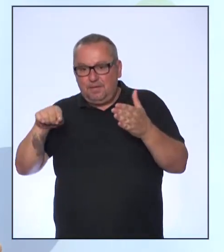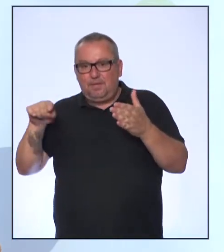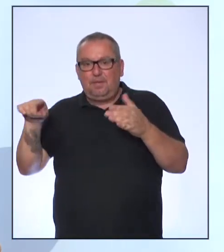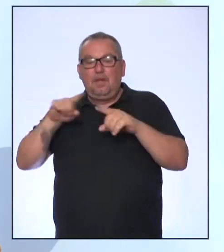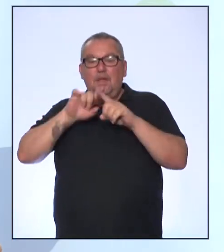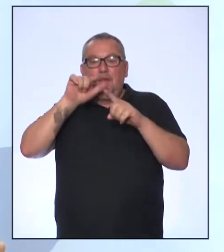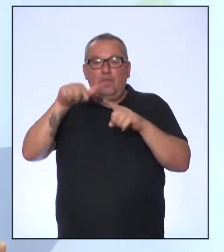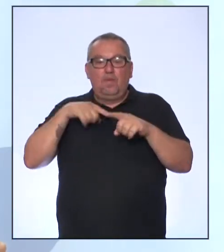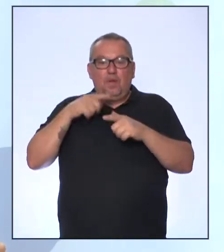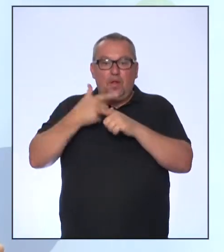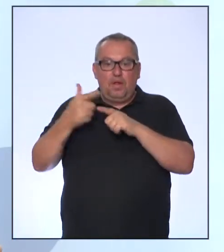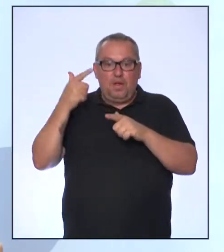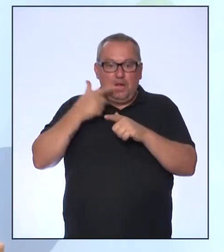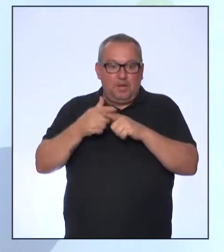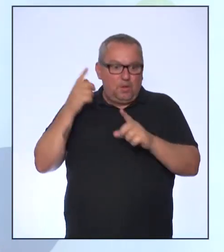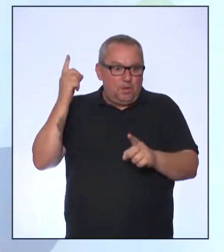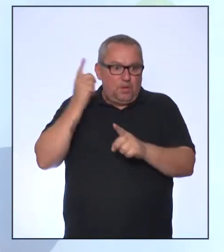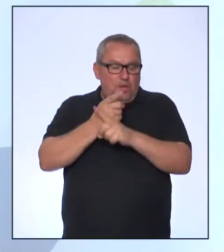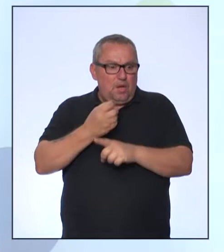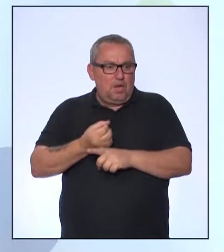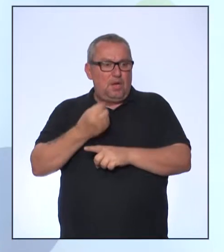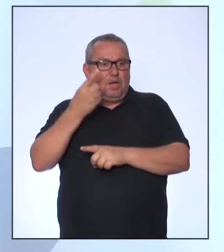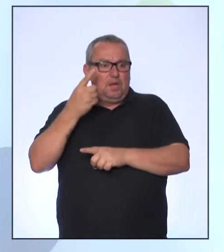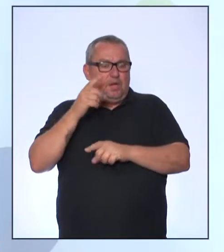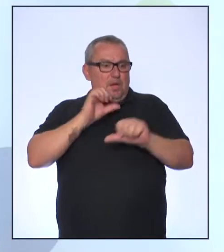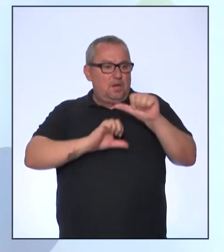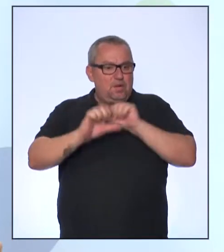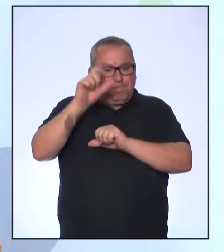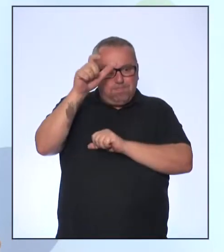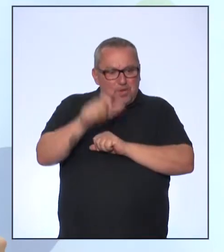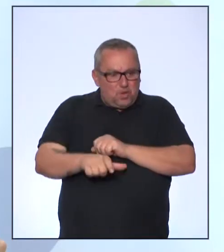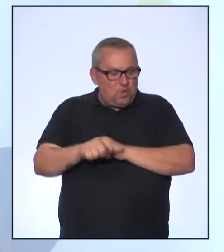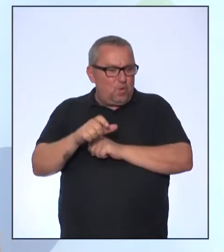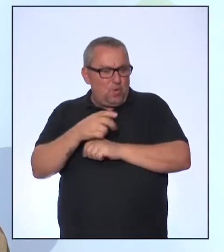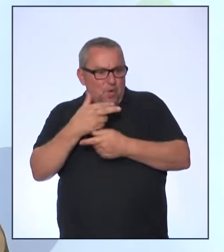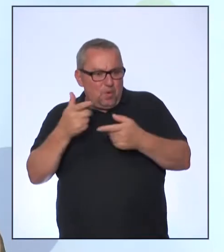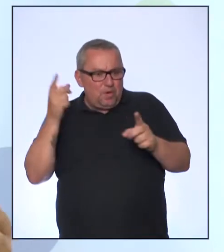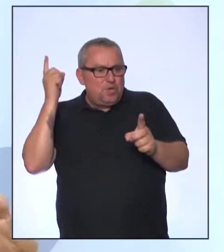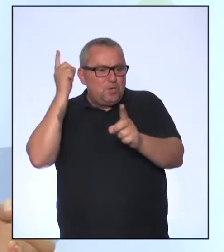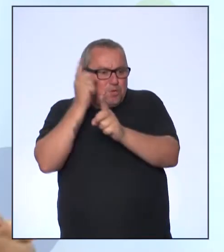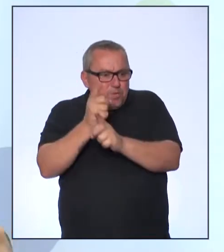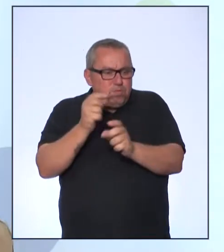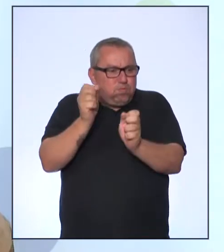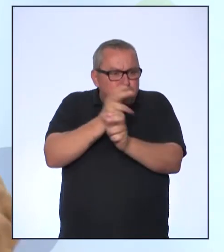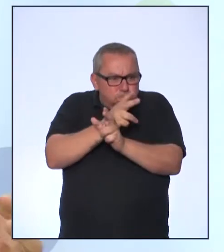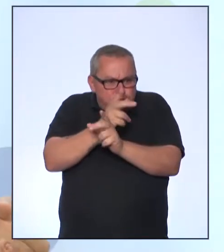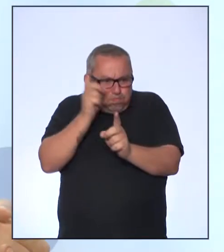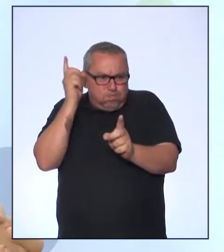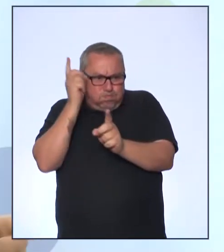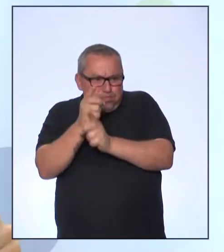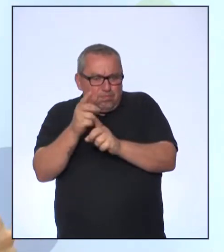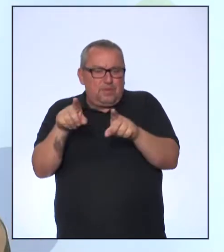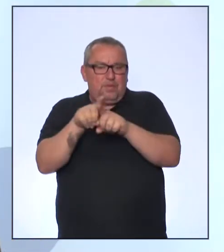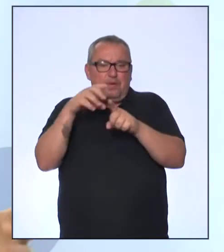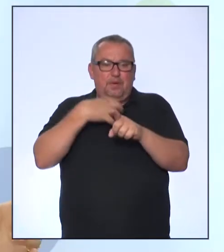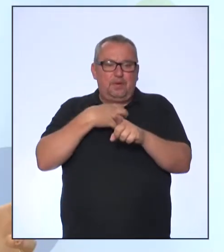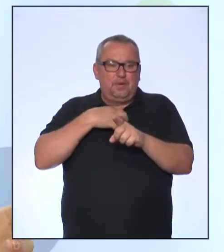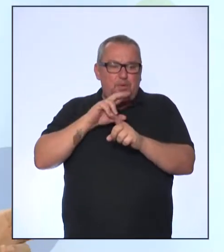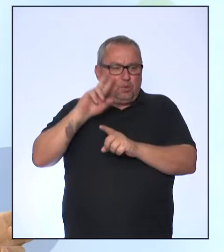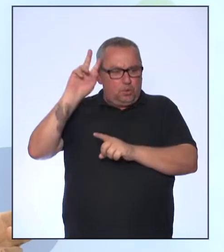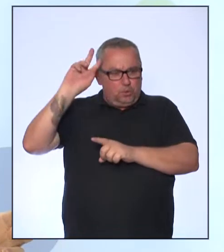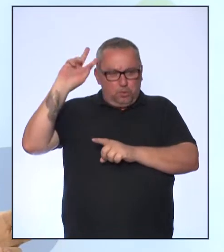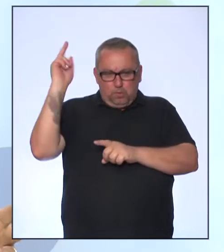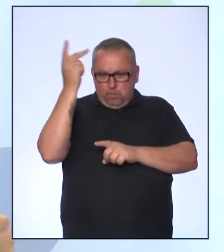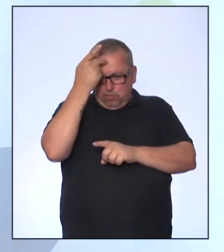de tensão que tem uma grande descoberta, a transformação de alguma personagem, a mudança de postura e de atitude, você tem uma